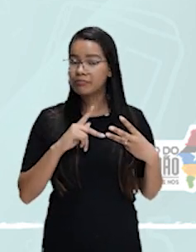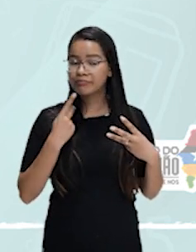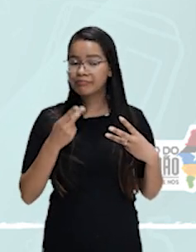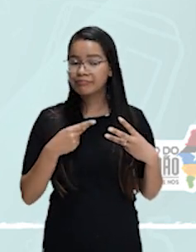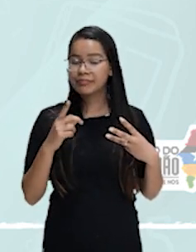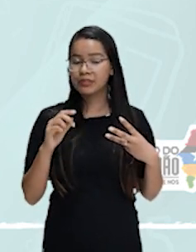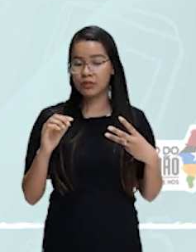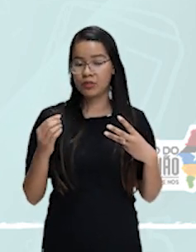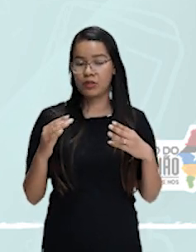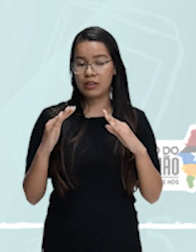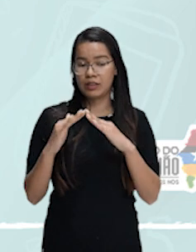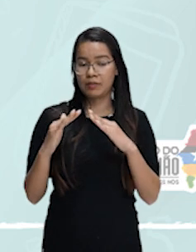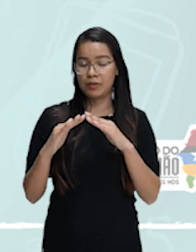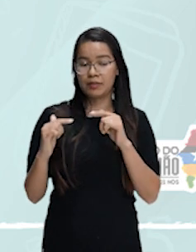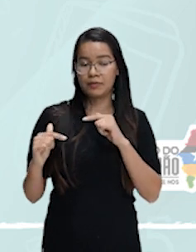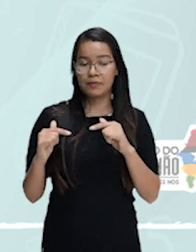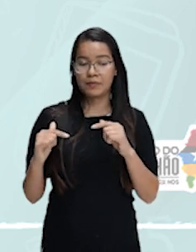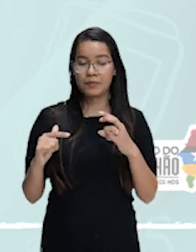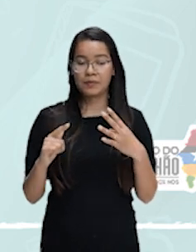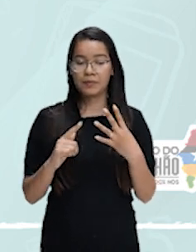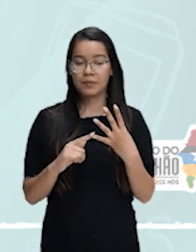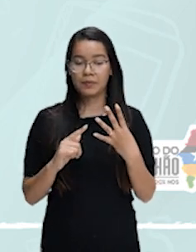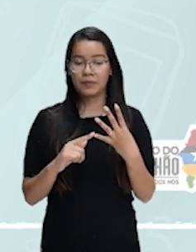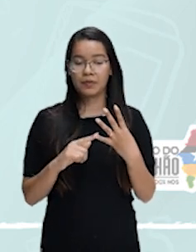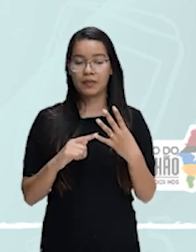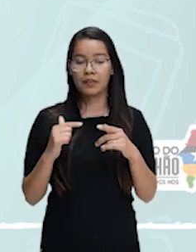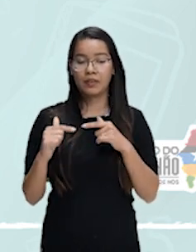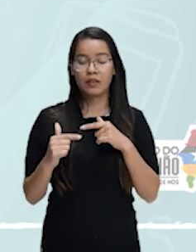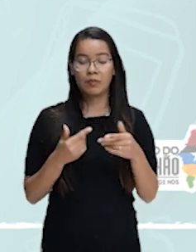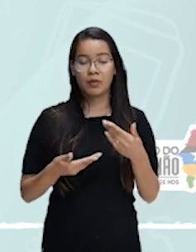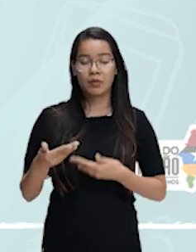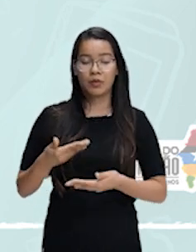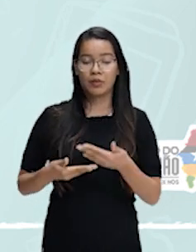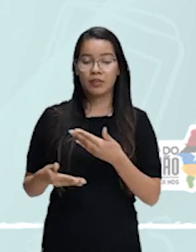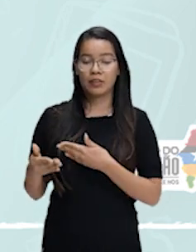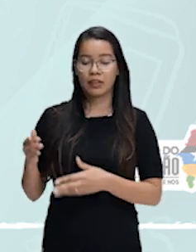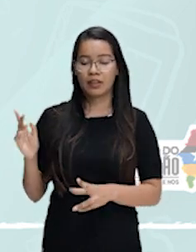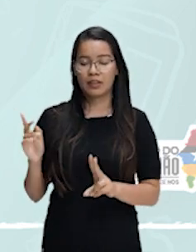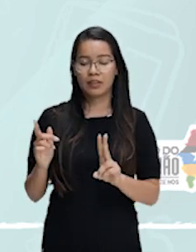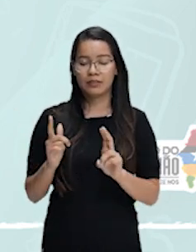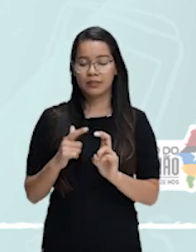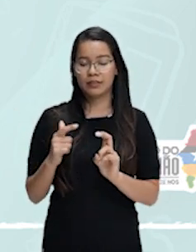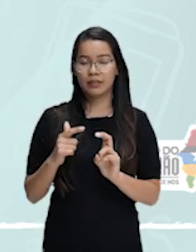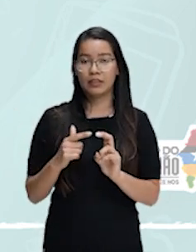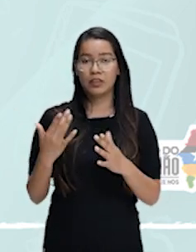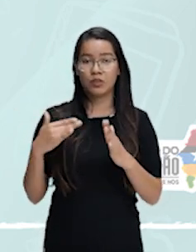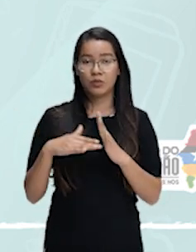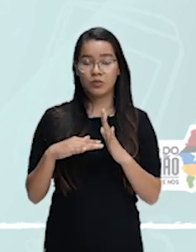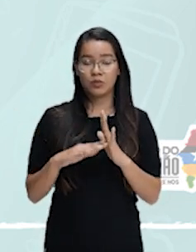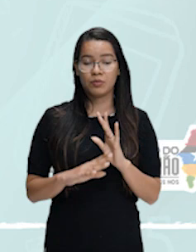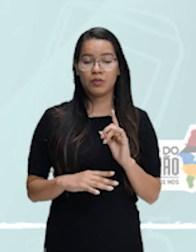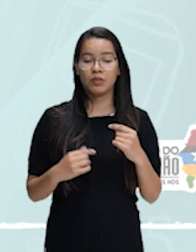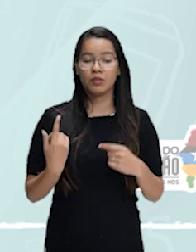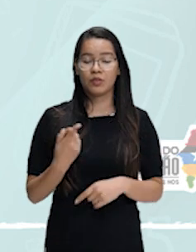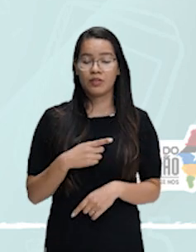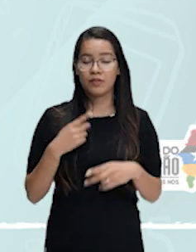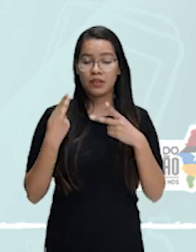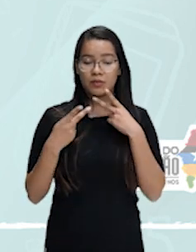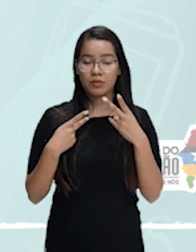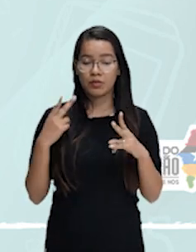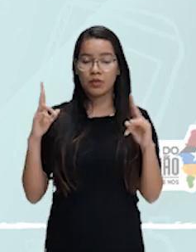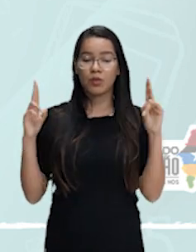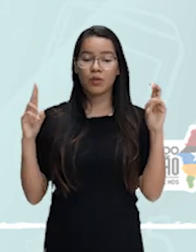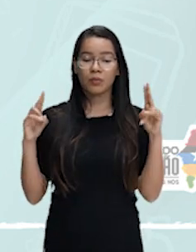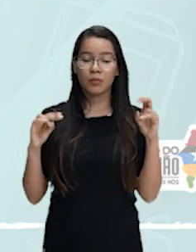home office. A quarta, trabalho colaborativo. E para fechar com chave de ouro a nossa aula de hoje, vamos tratar sobre